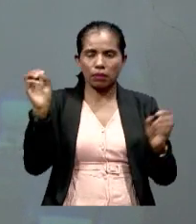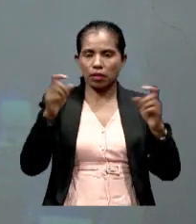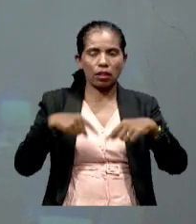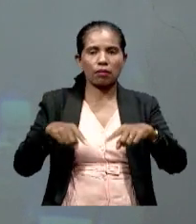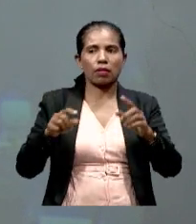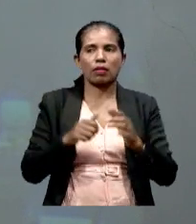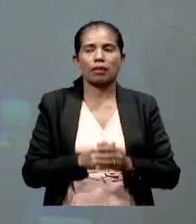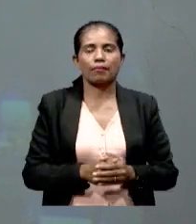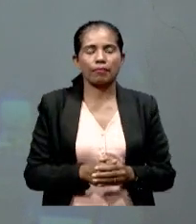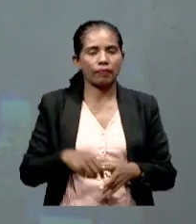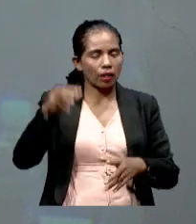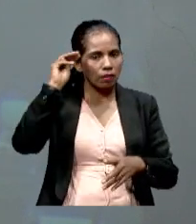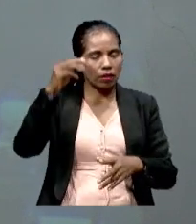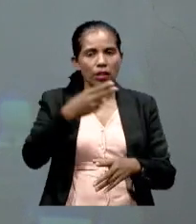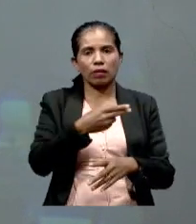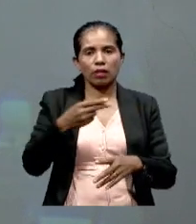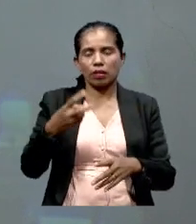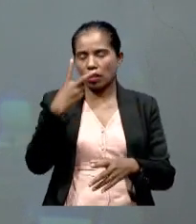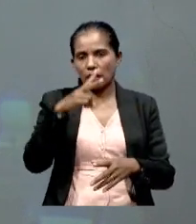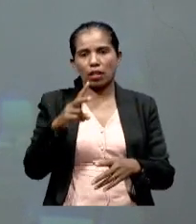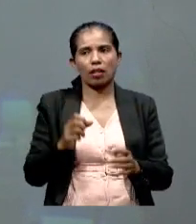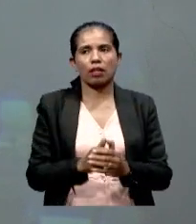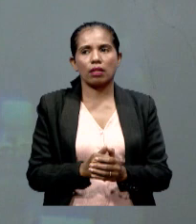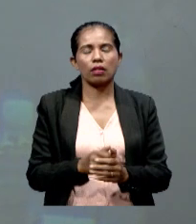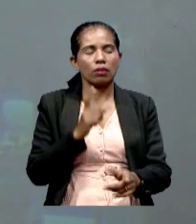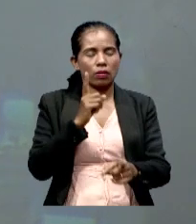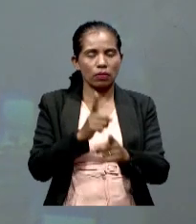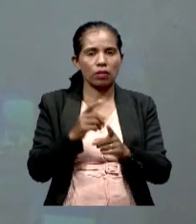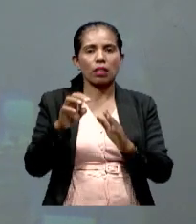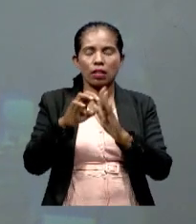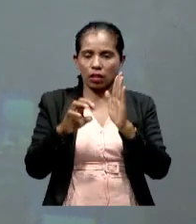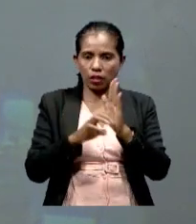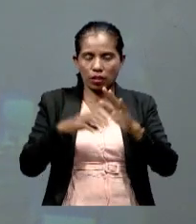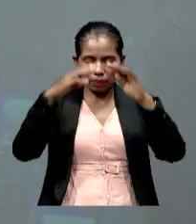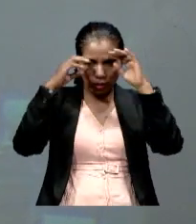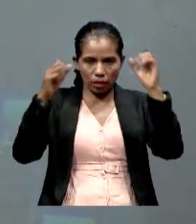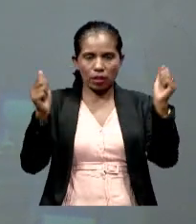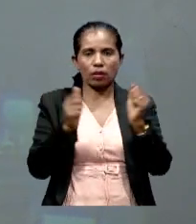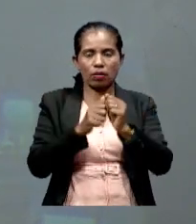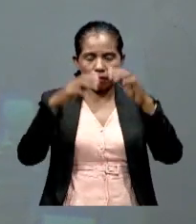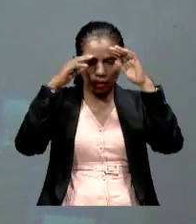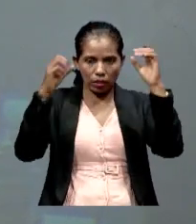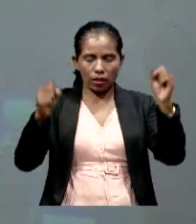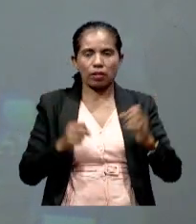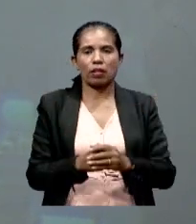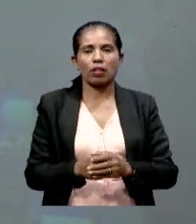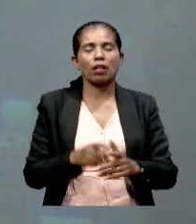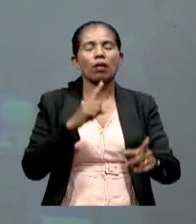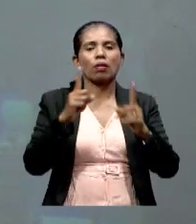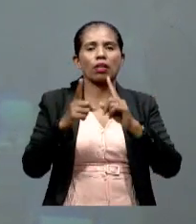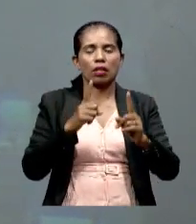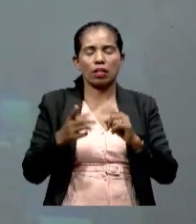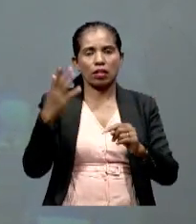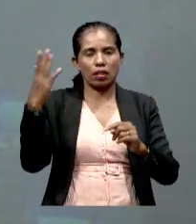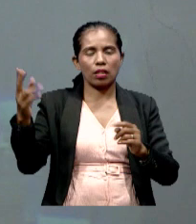itene ministro si Indonesia acompanya kala e ke tur los entre estado presidente o presidente sa sundret koli ya